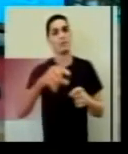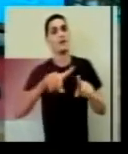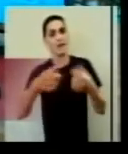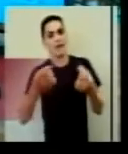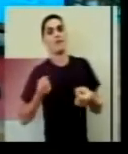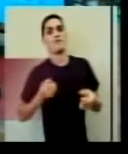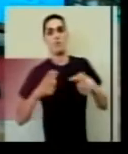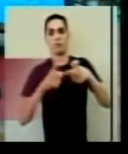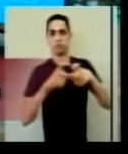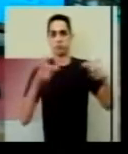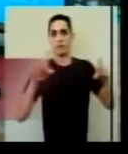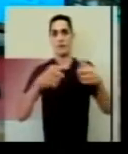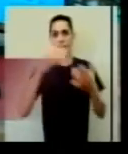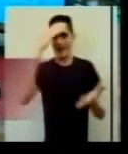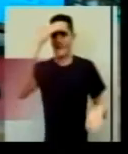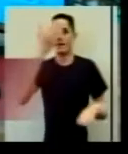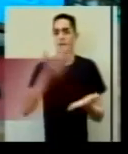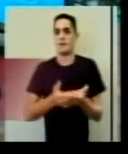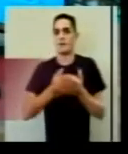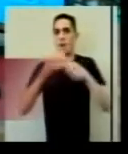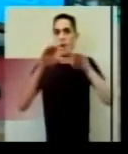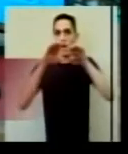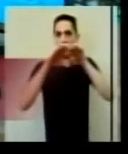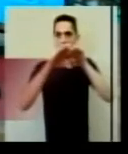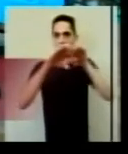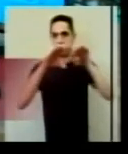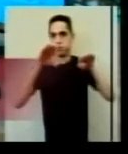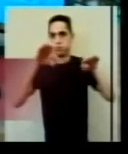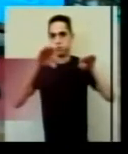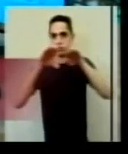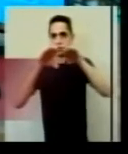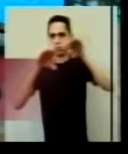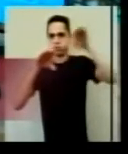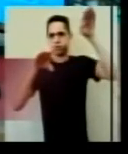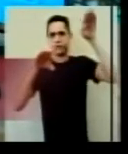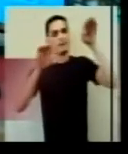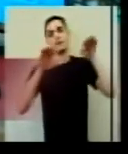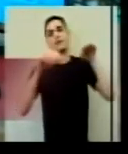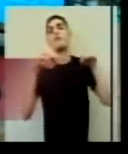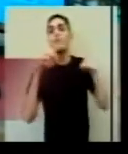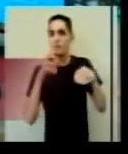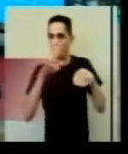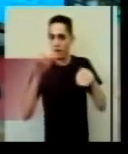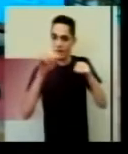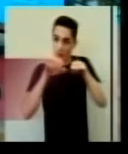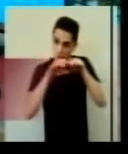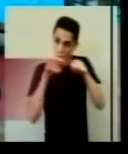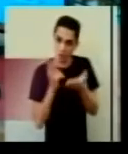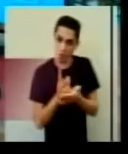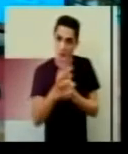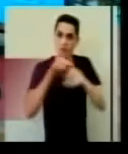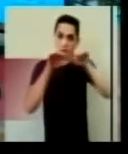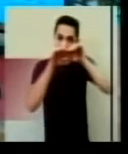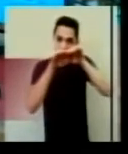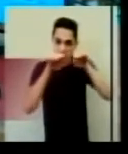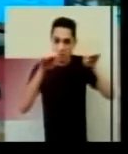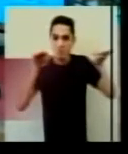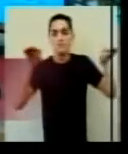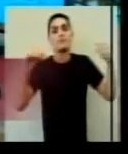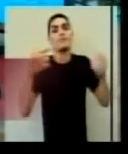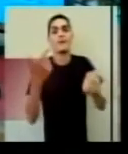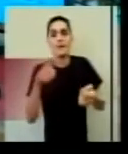aumentar esse número. Mas não acreditamos que ele chegue a ficar igual ao pico. Ou seja,